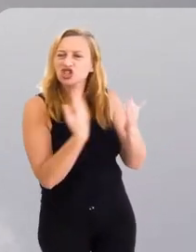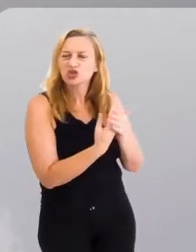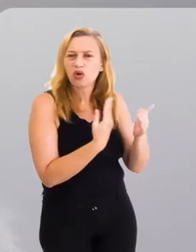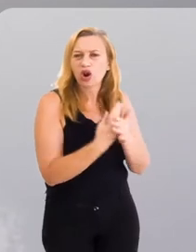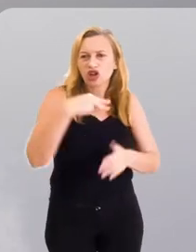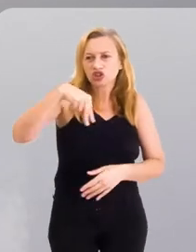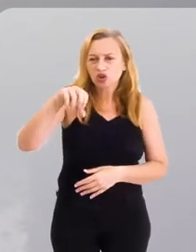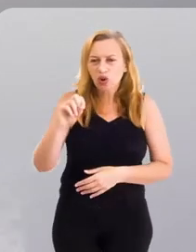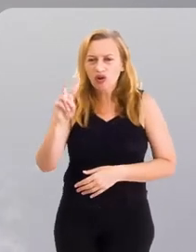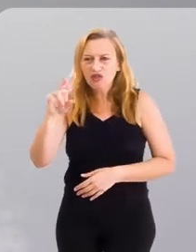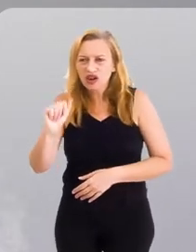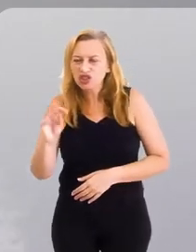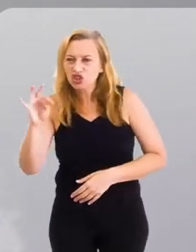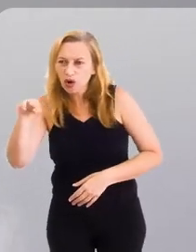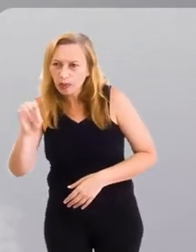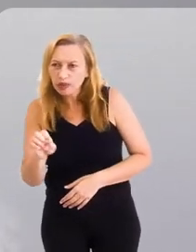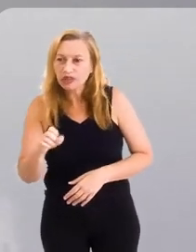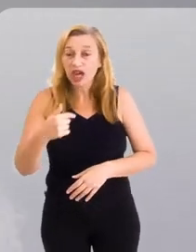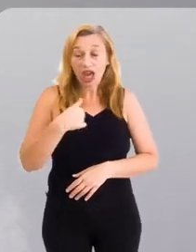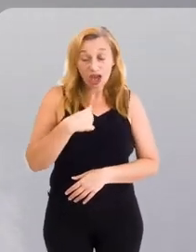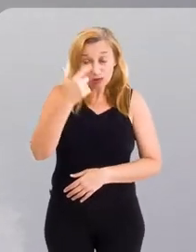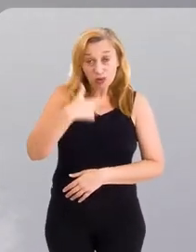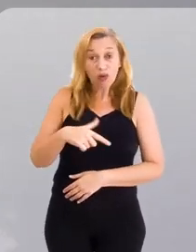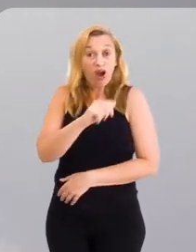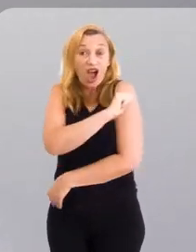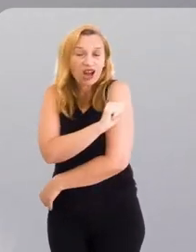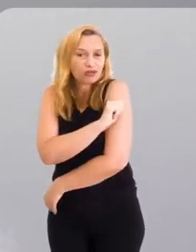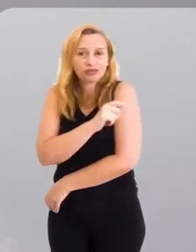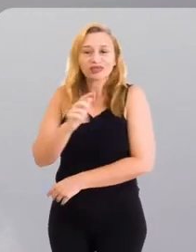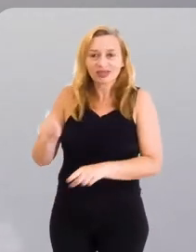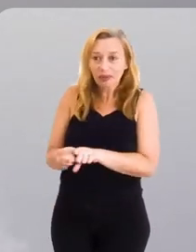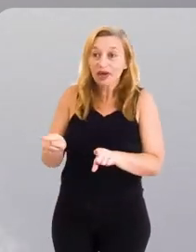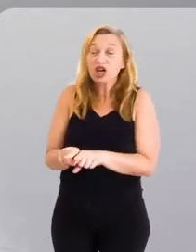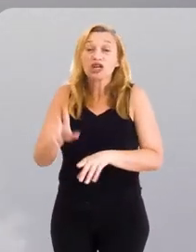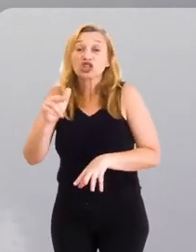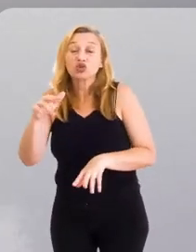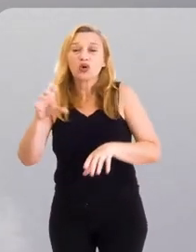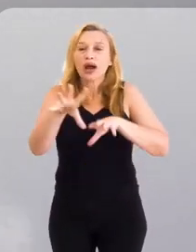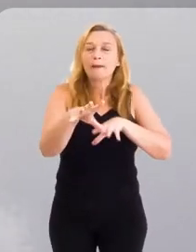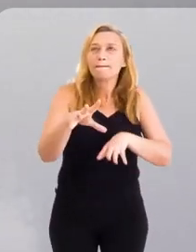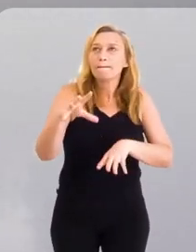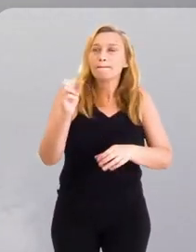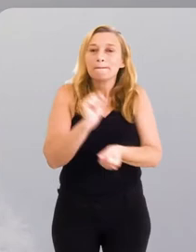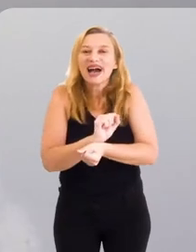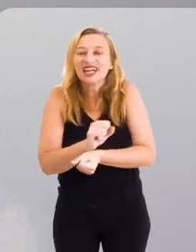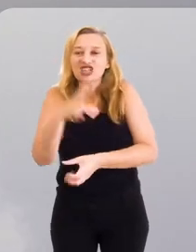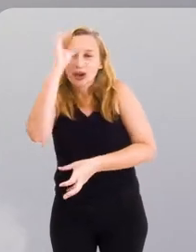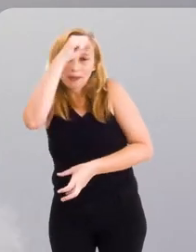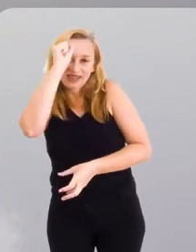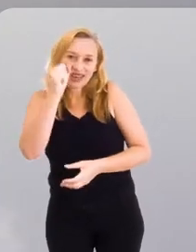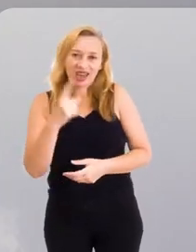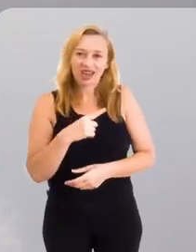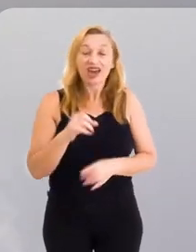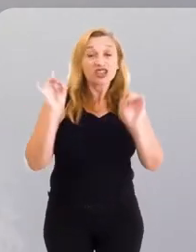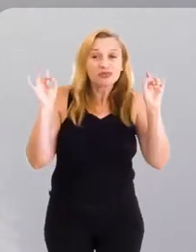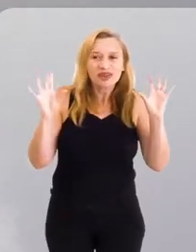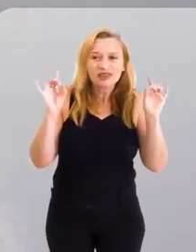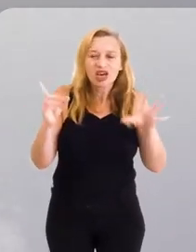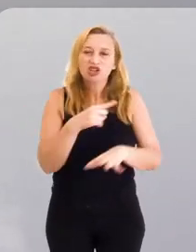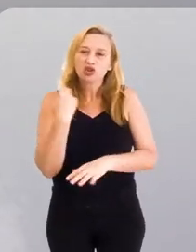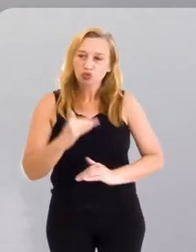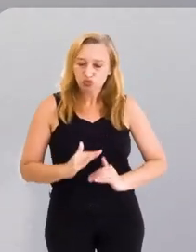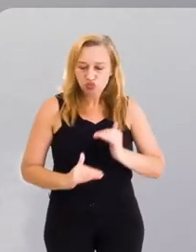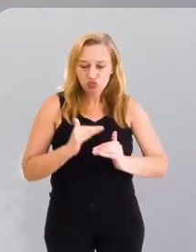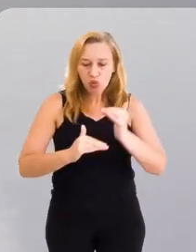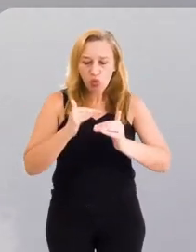Acrópole, eu tenho ainda aulas, eu sou também aluna. Você nunca para de ser formado, e isso é muito especial. A